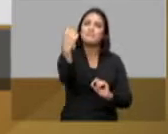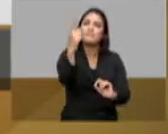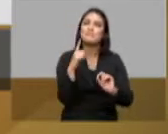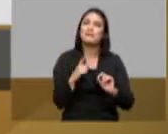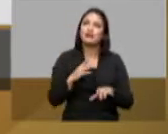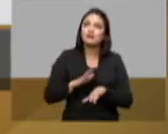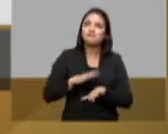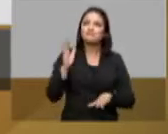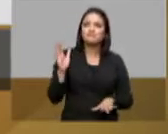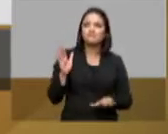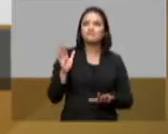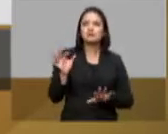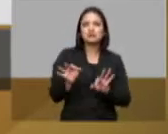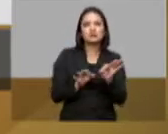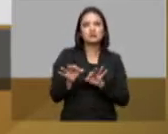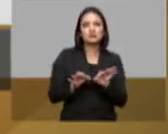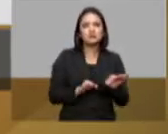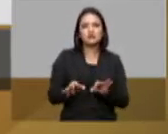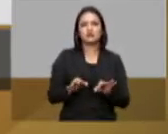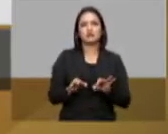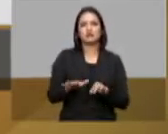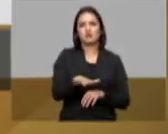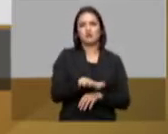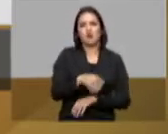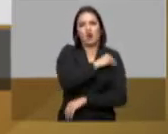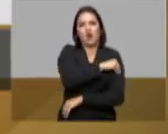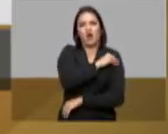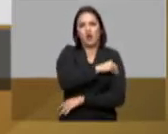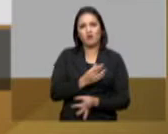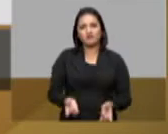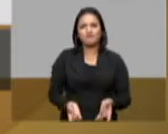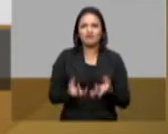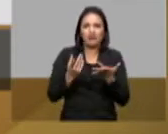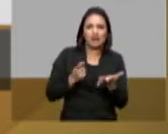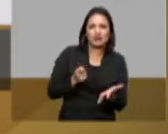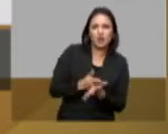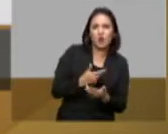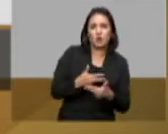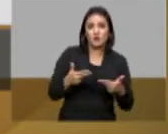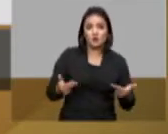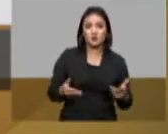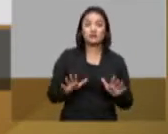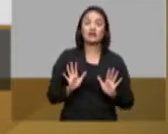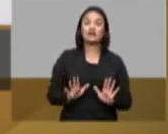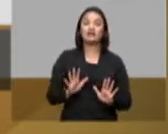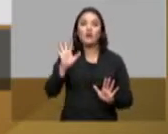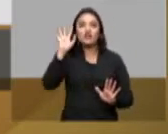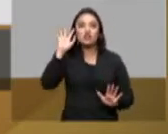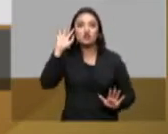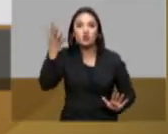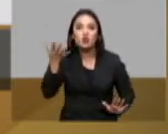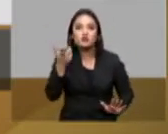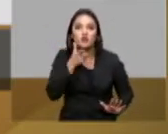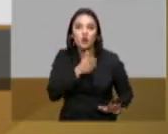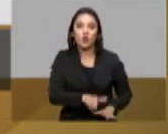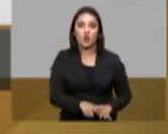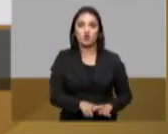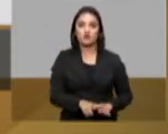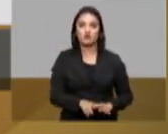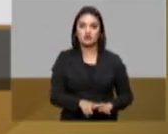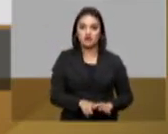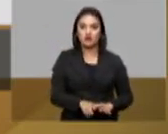álcool. E a solução encontrada à época para esta regulamentação, que é extremamente, considerando inclusive